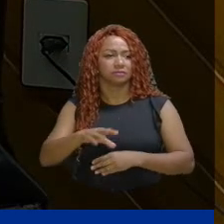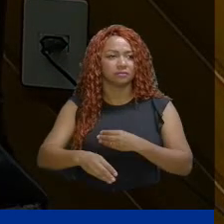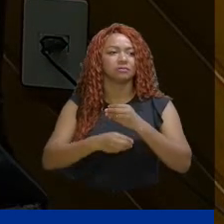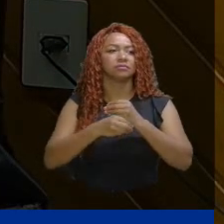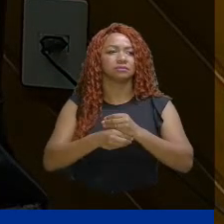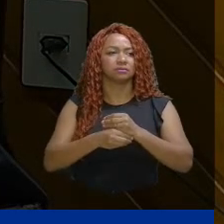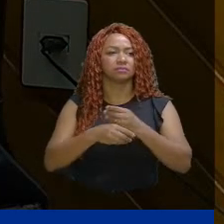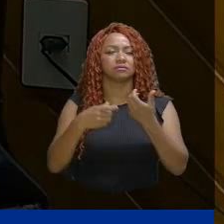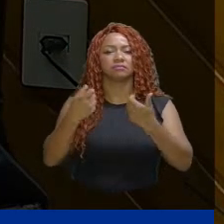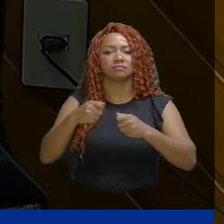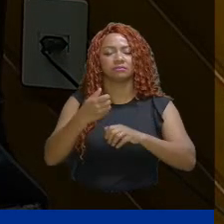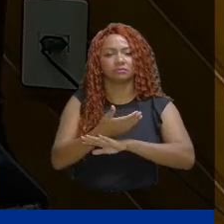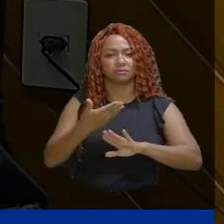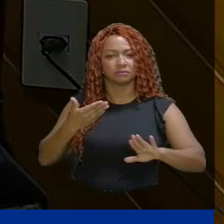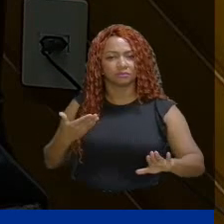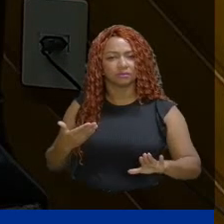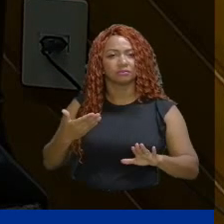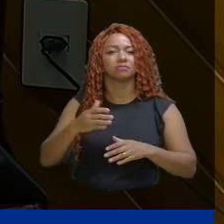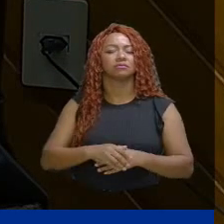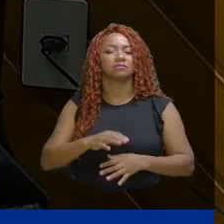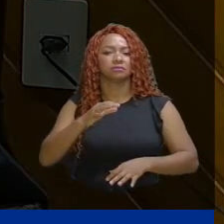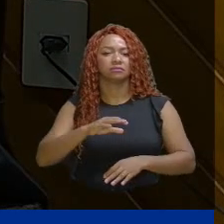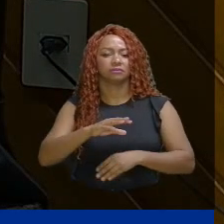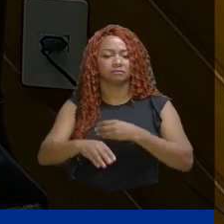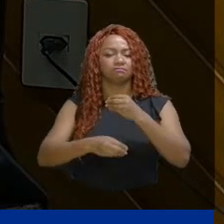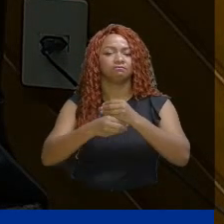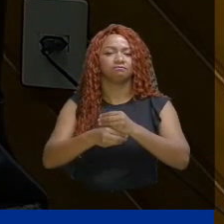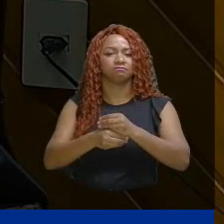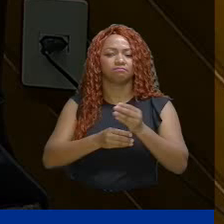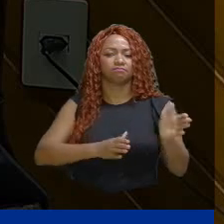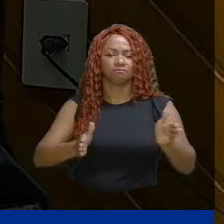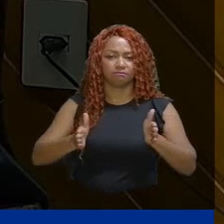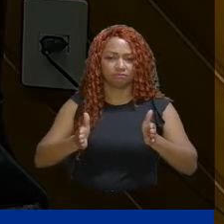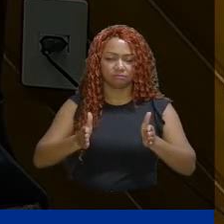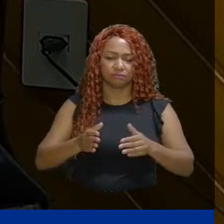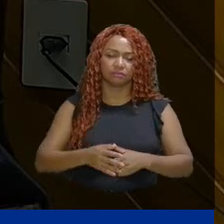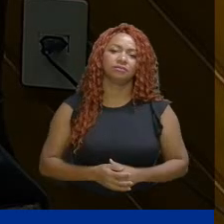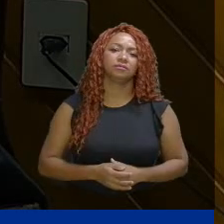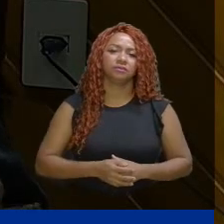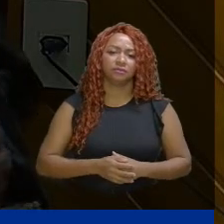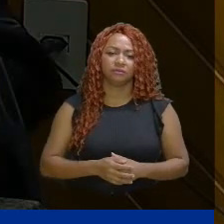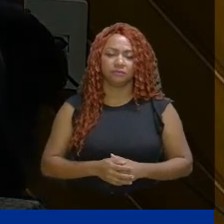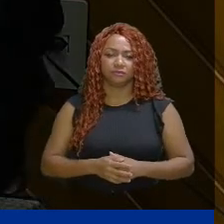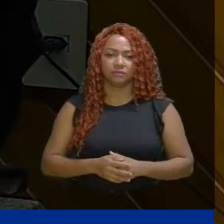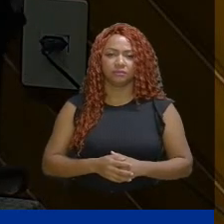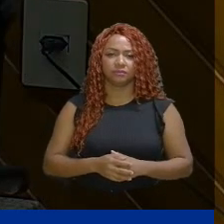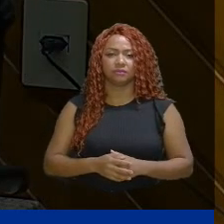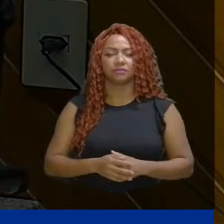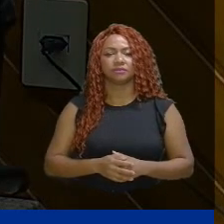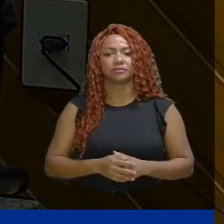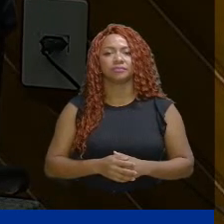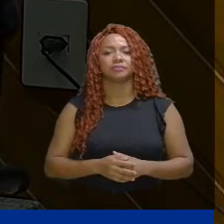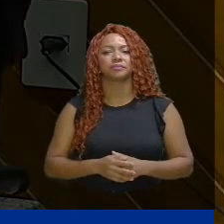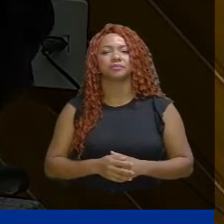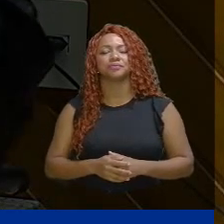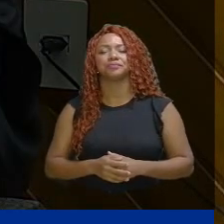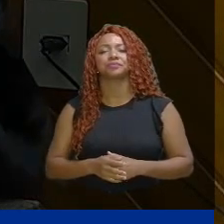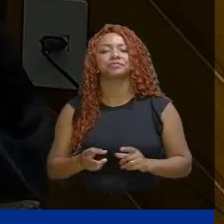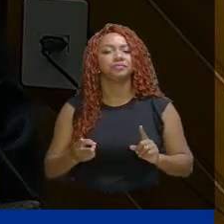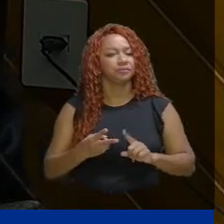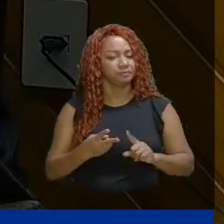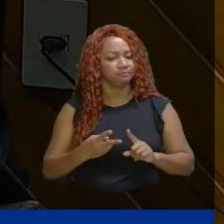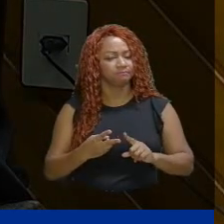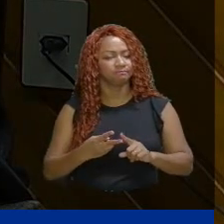juntadas, devendo ser afastadas aquelas juntadas interpetitivamente. O segundo ponto alegado pelo